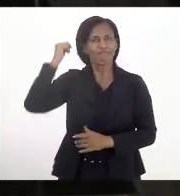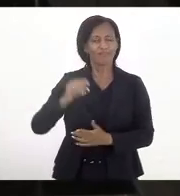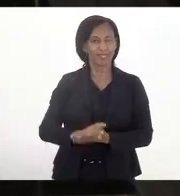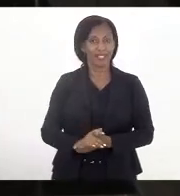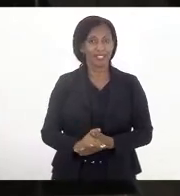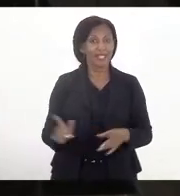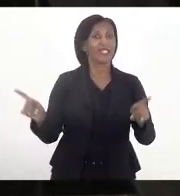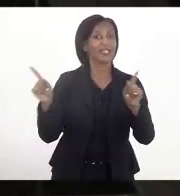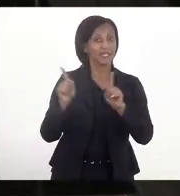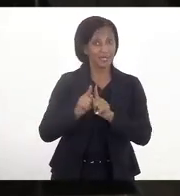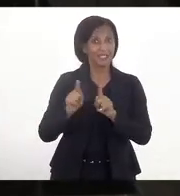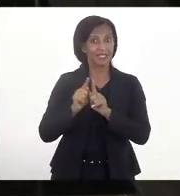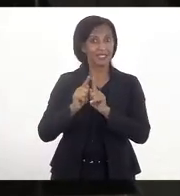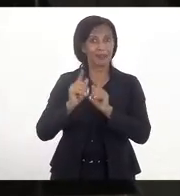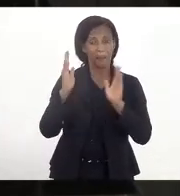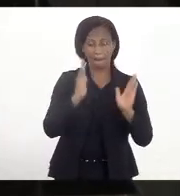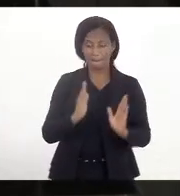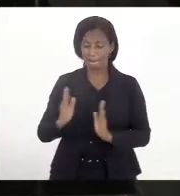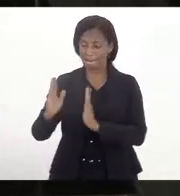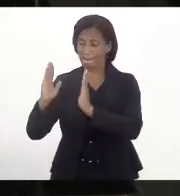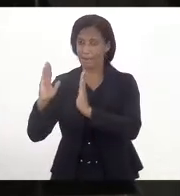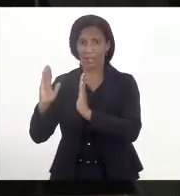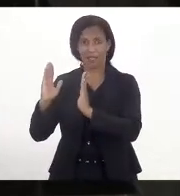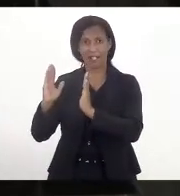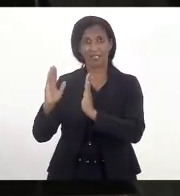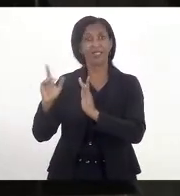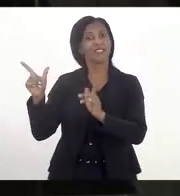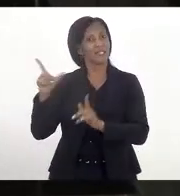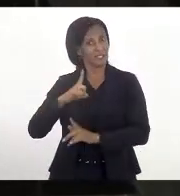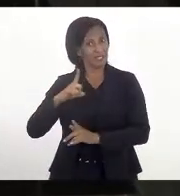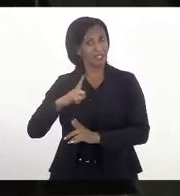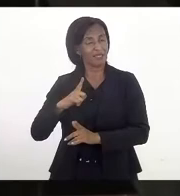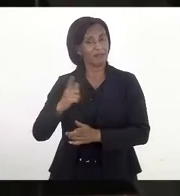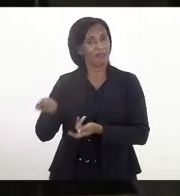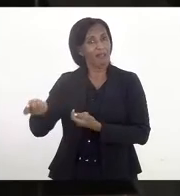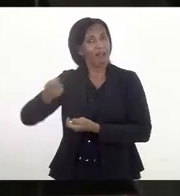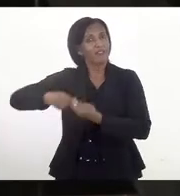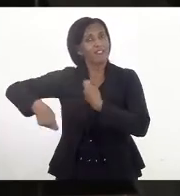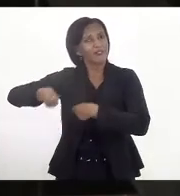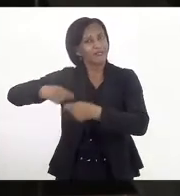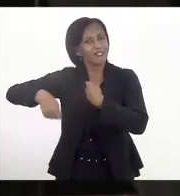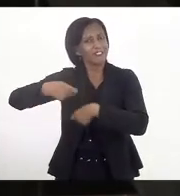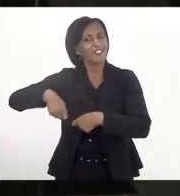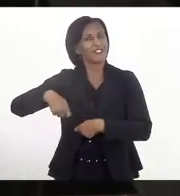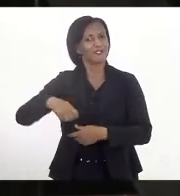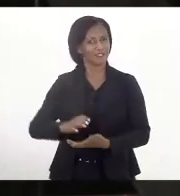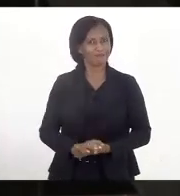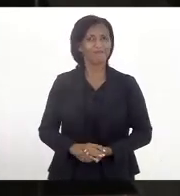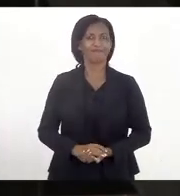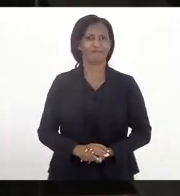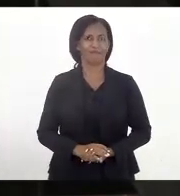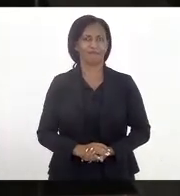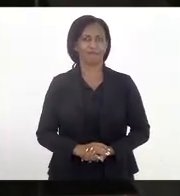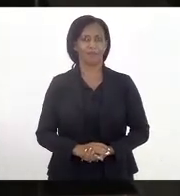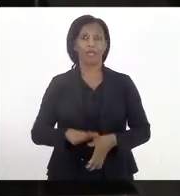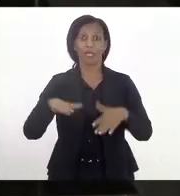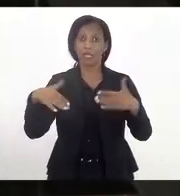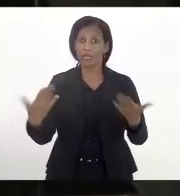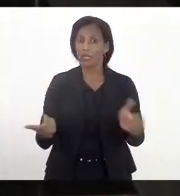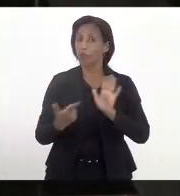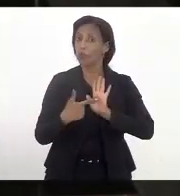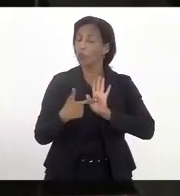quarto o que também tem uma pasta administrativa também em antigo eu não tô